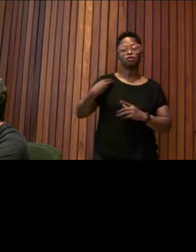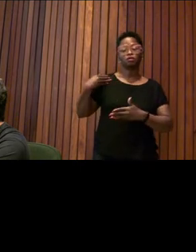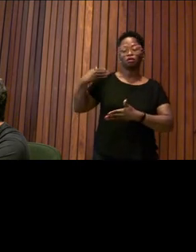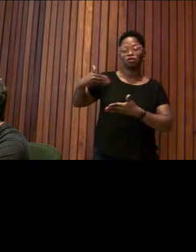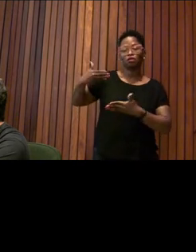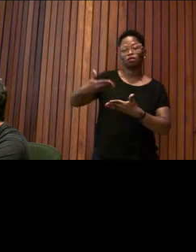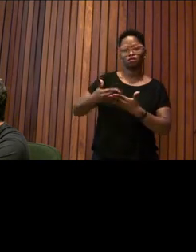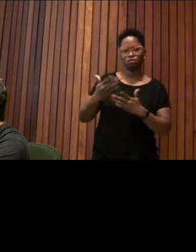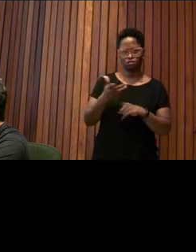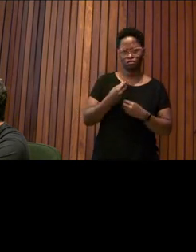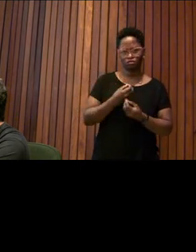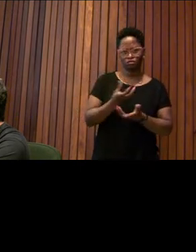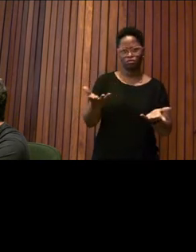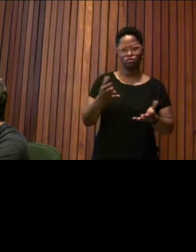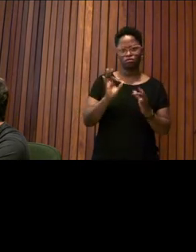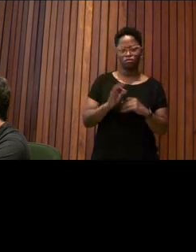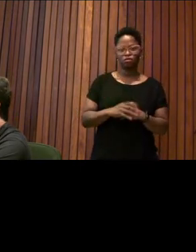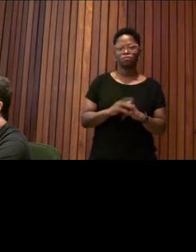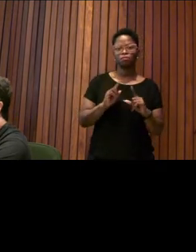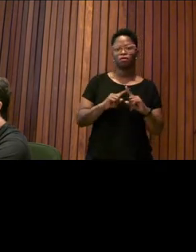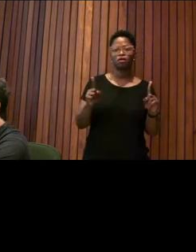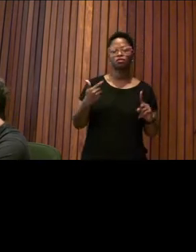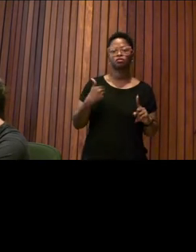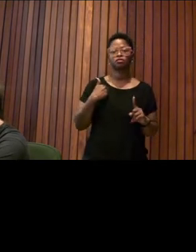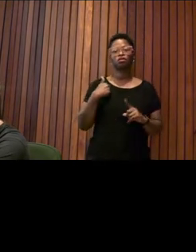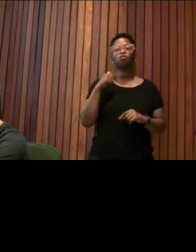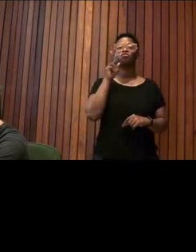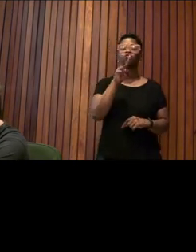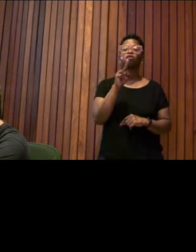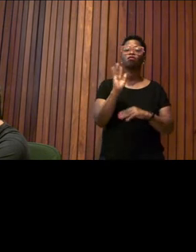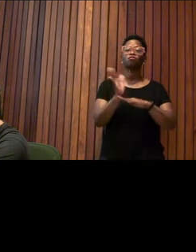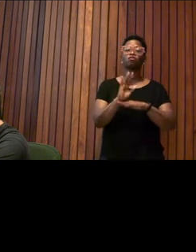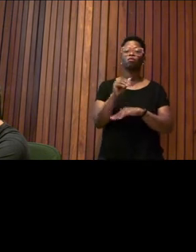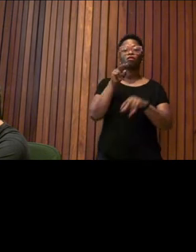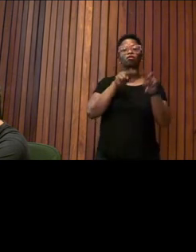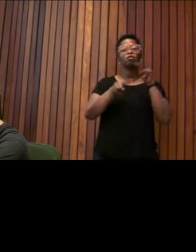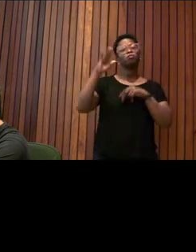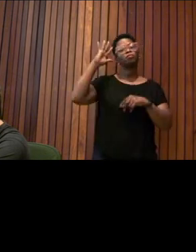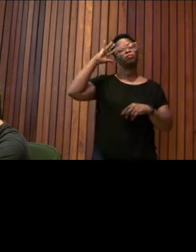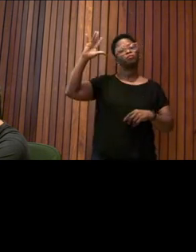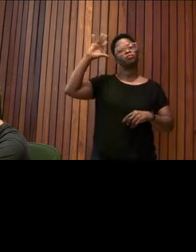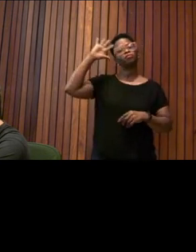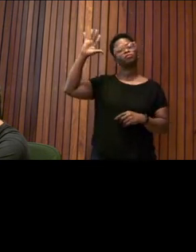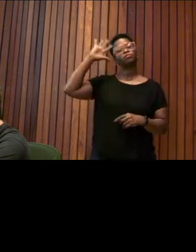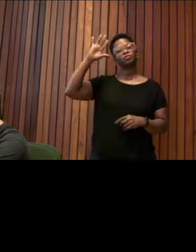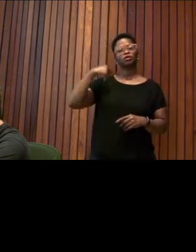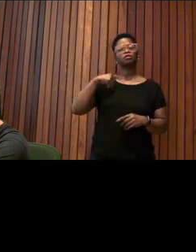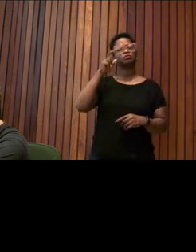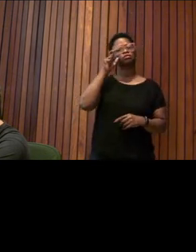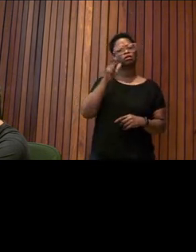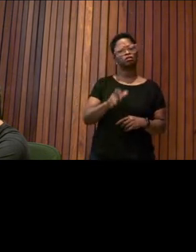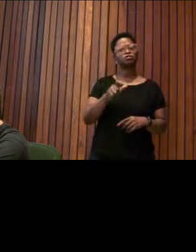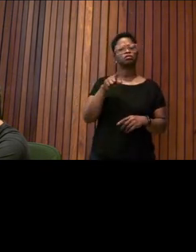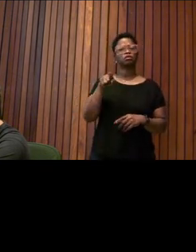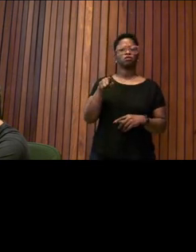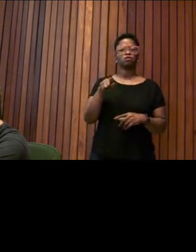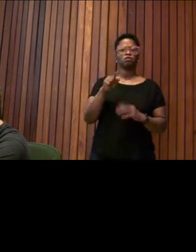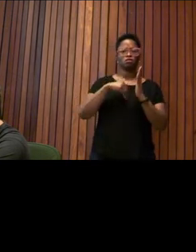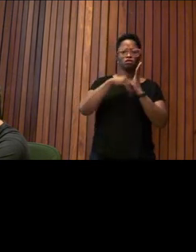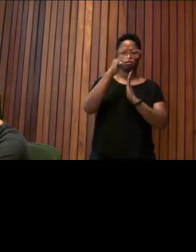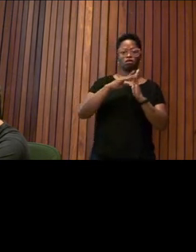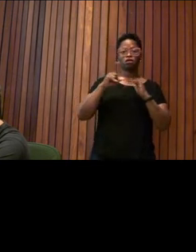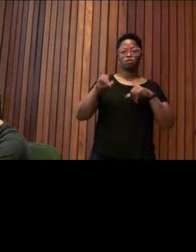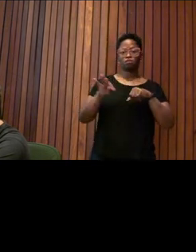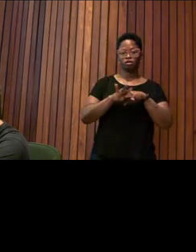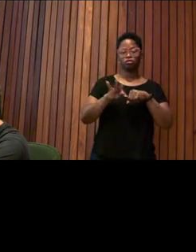arte, etc., né? Mas enquanto eu vi o filme, eu fiquei pensando assim, que é interessante como o afresco é uma